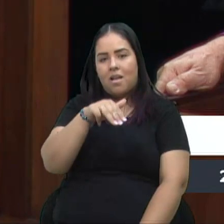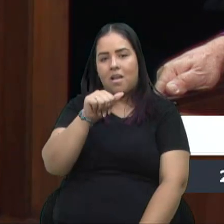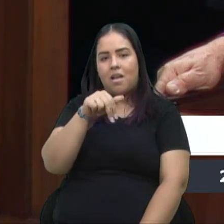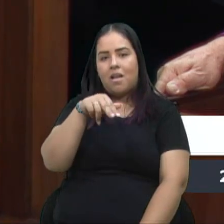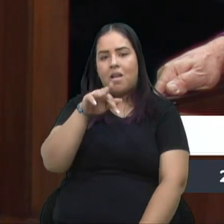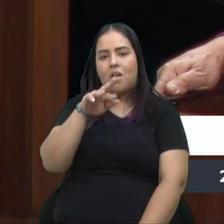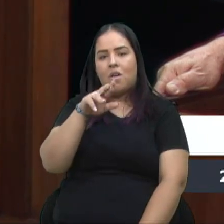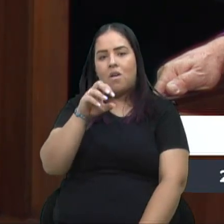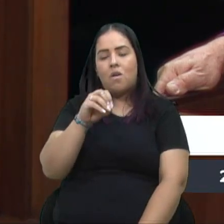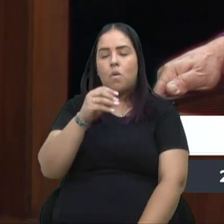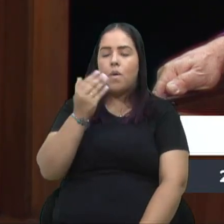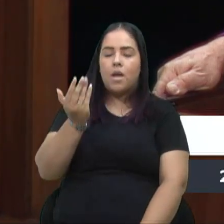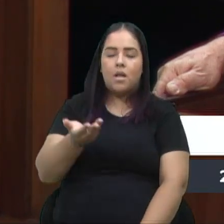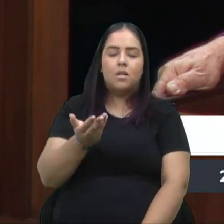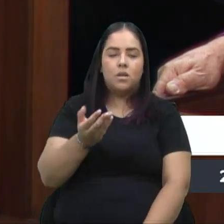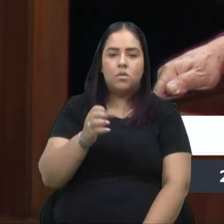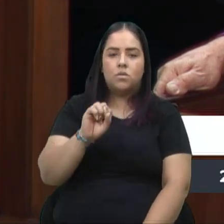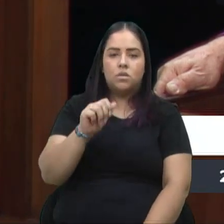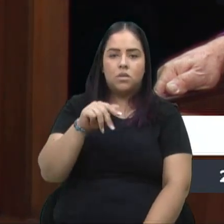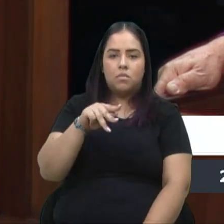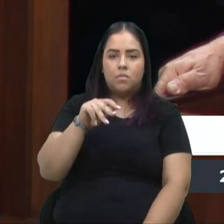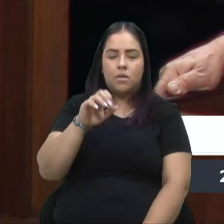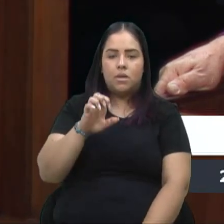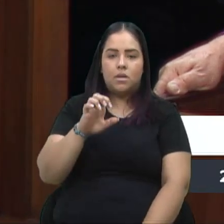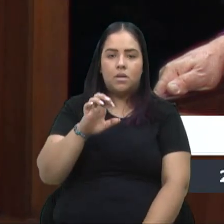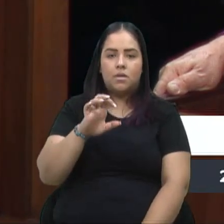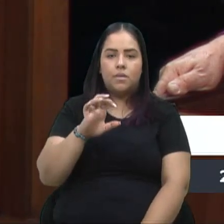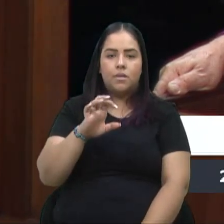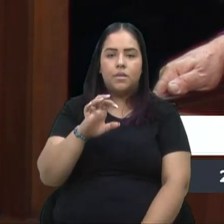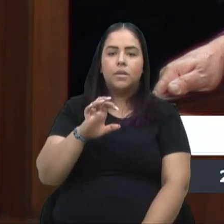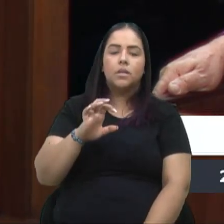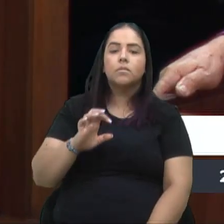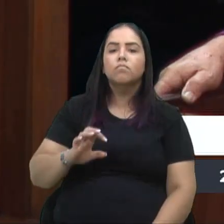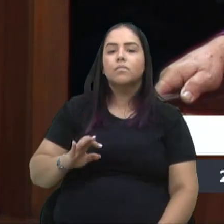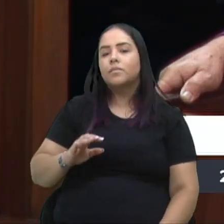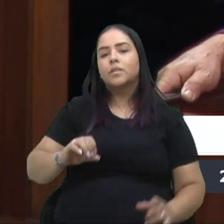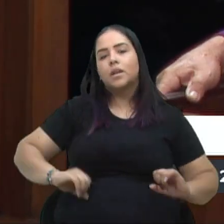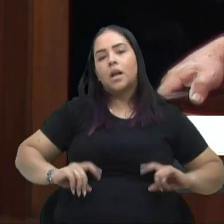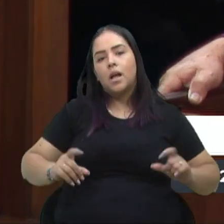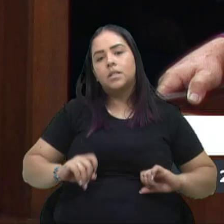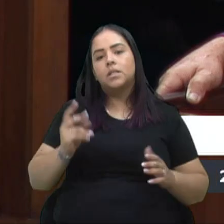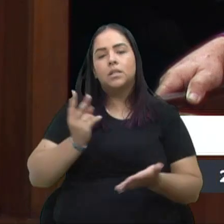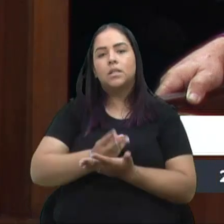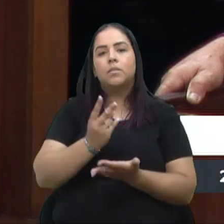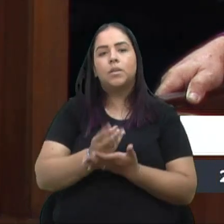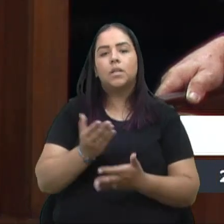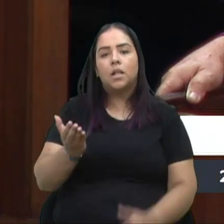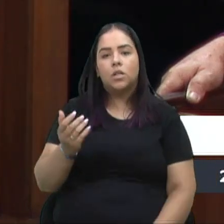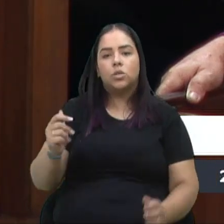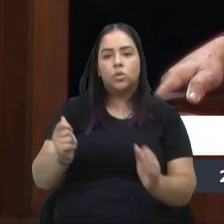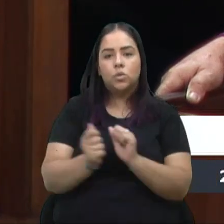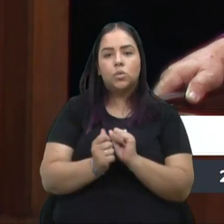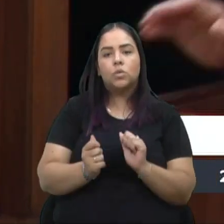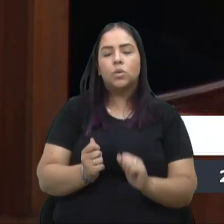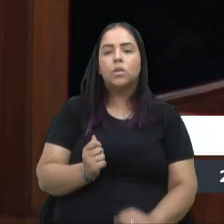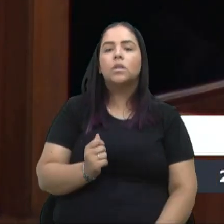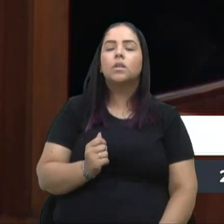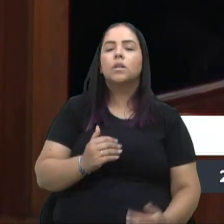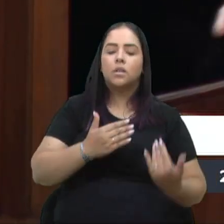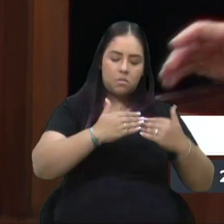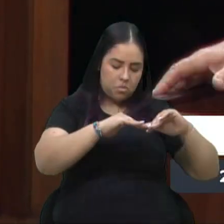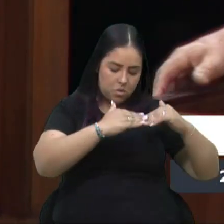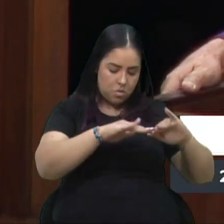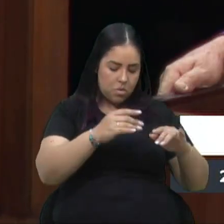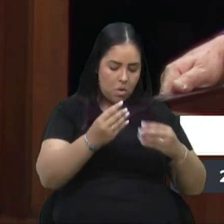e que ali o samui gastaria e tinha sempre que ir lá com os caminhões e após isso como